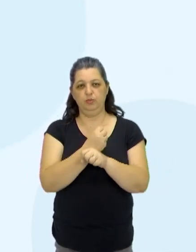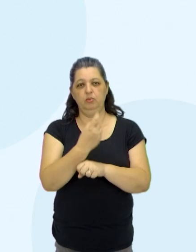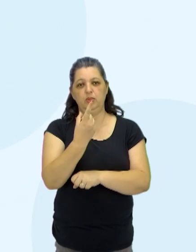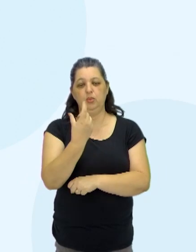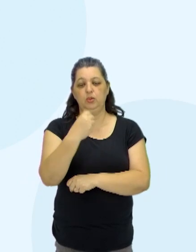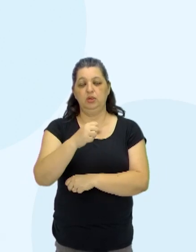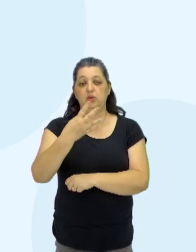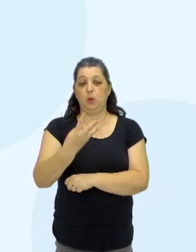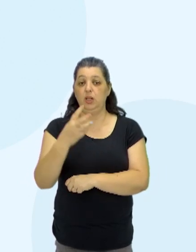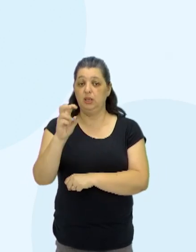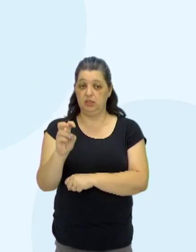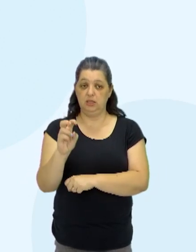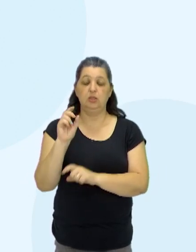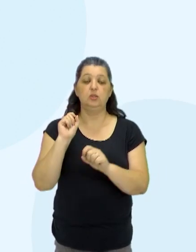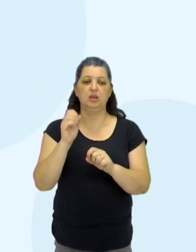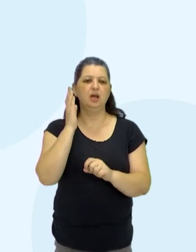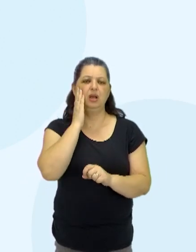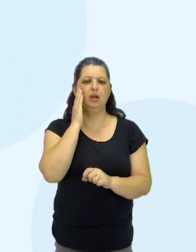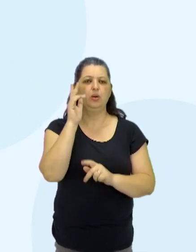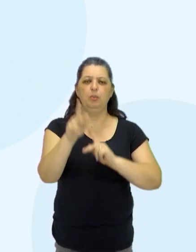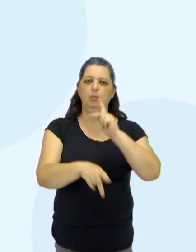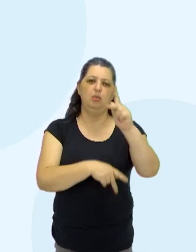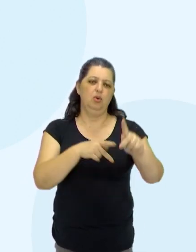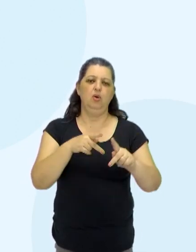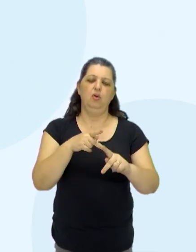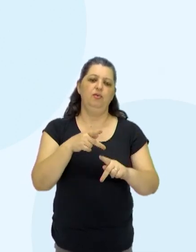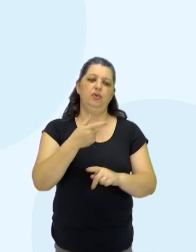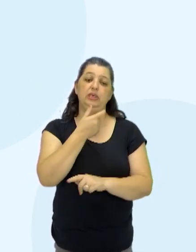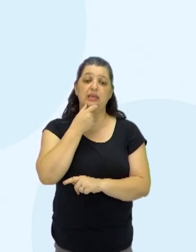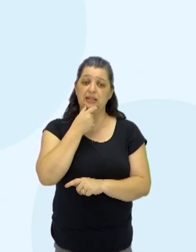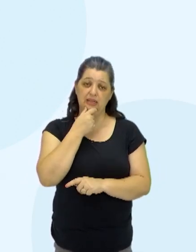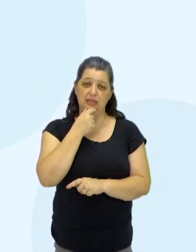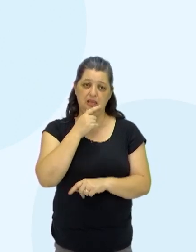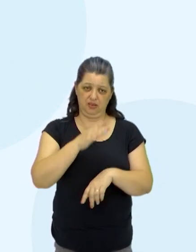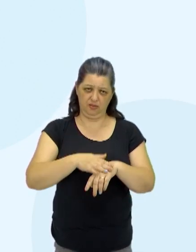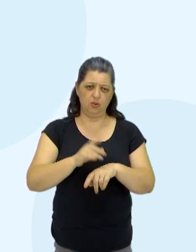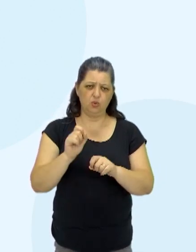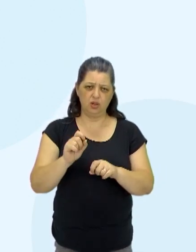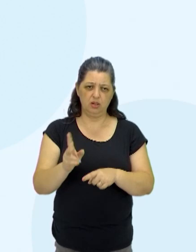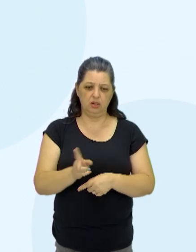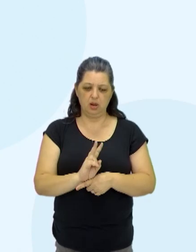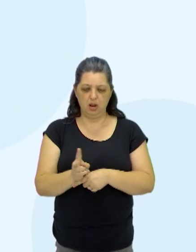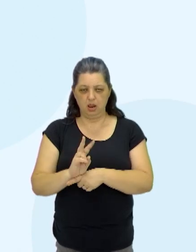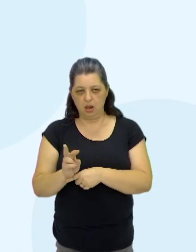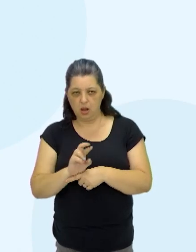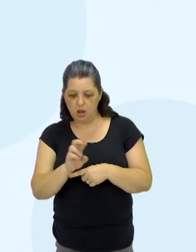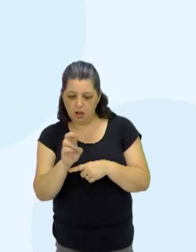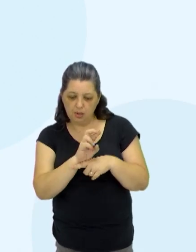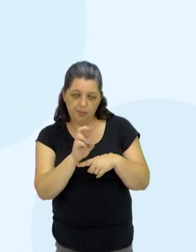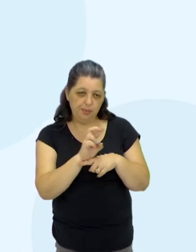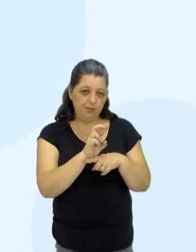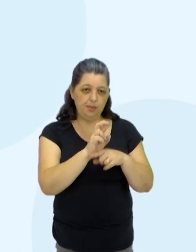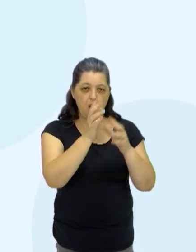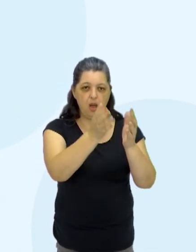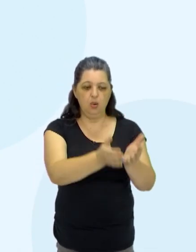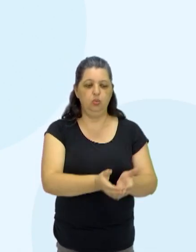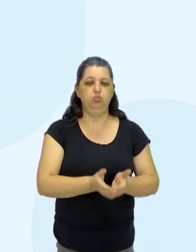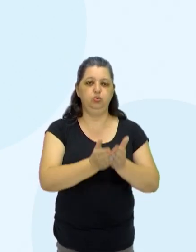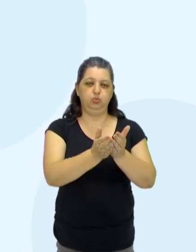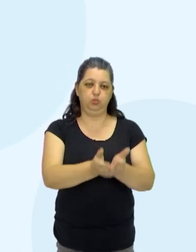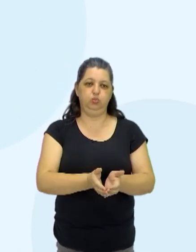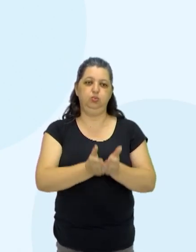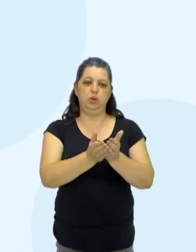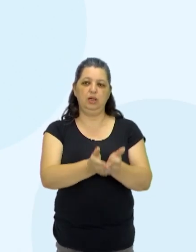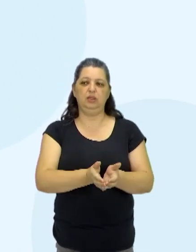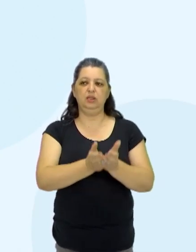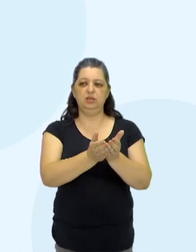1845, sabe o que os ingleses fazem, Giba? Eles fazem um patrulhamento no Atlântico e eles decidem que